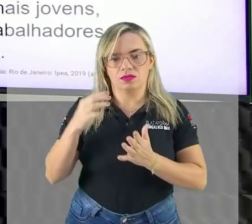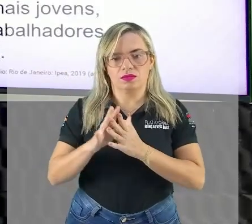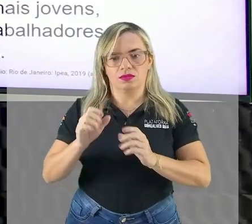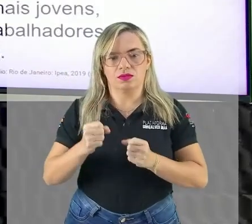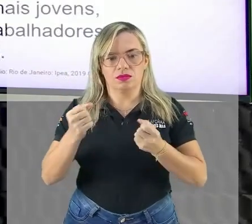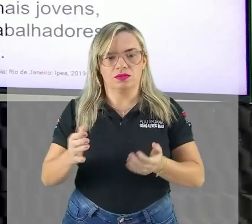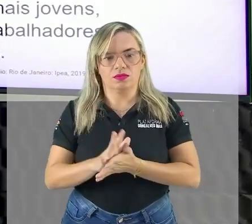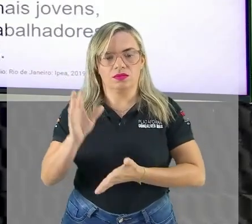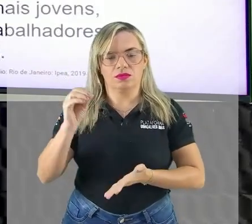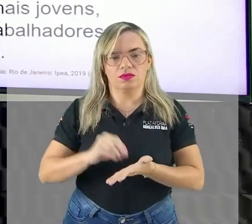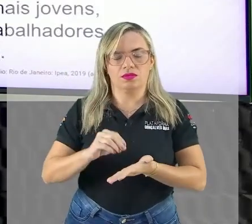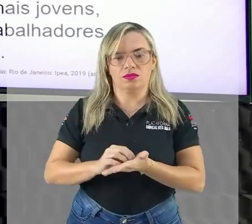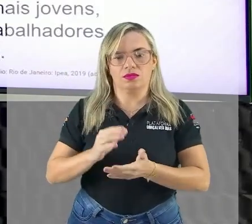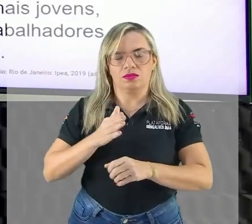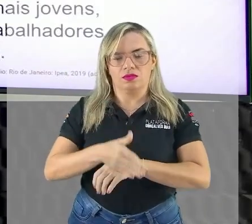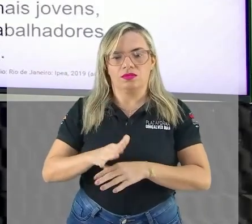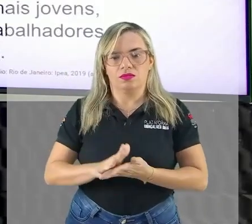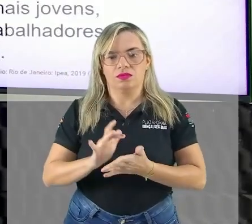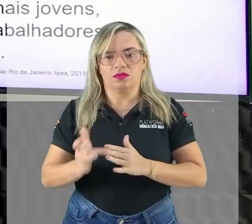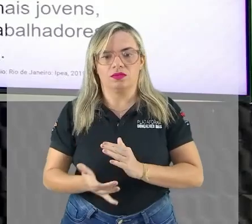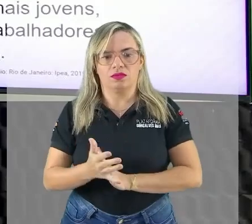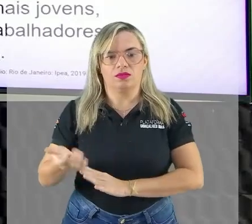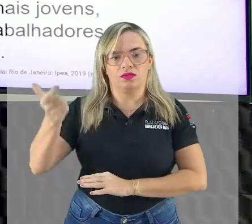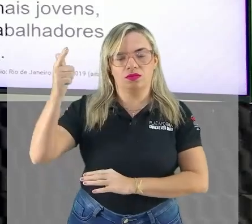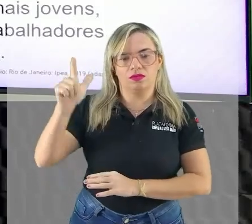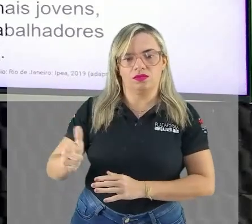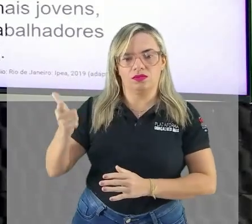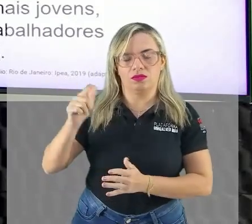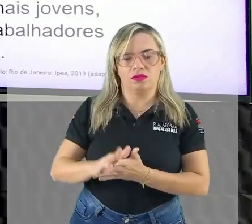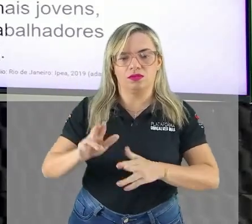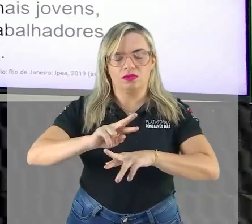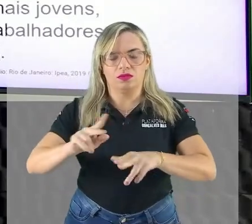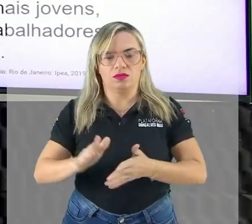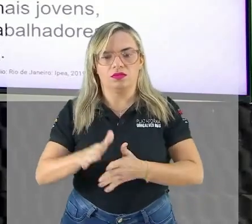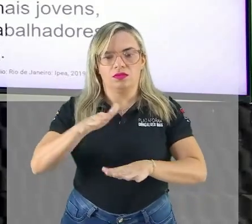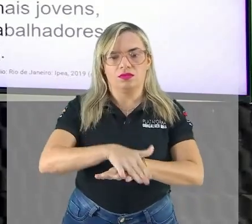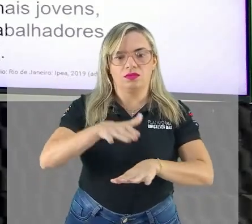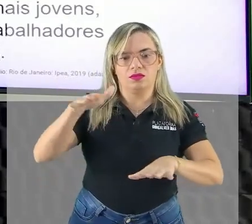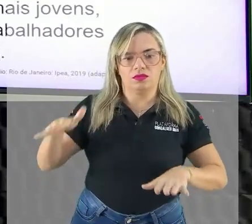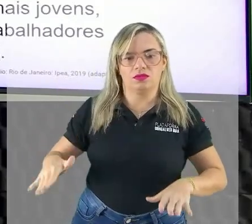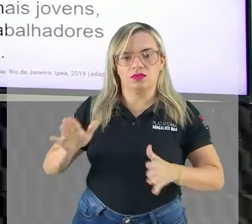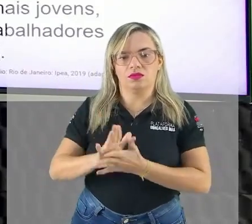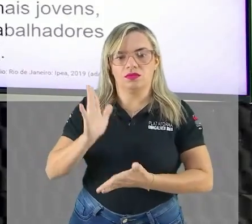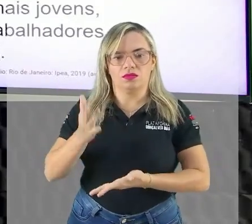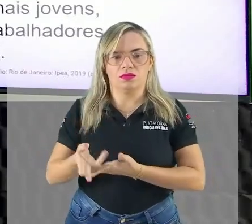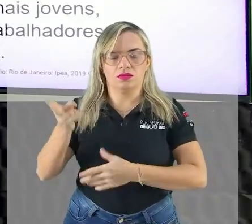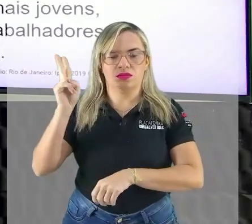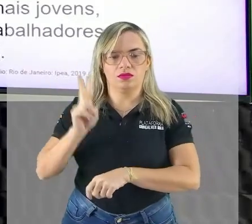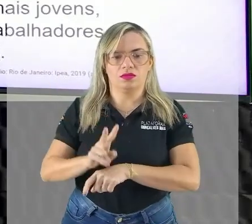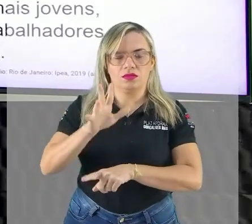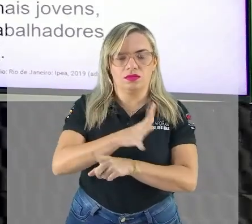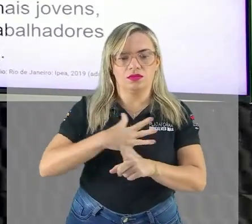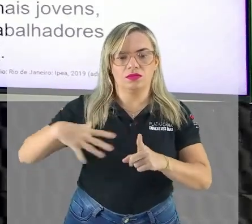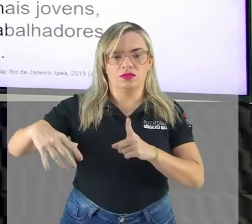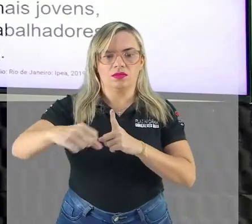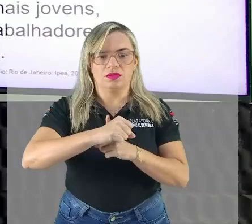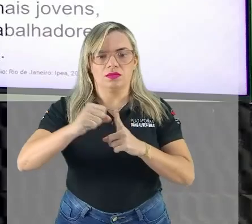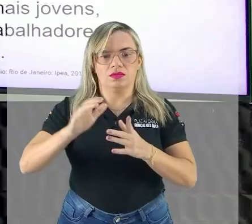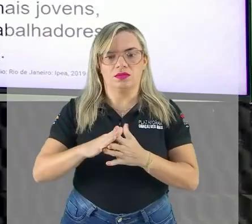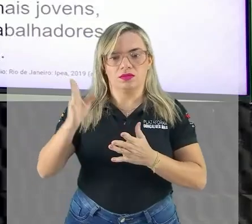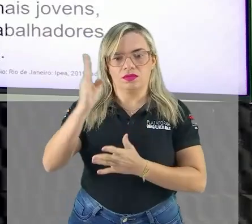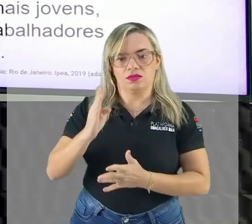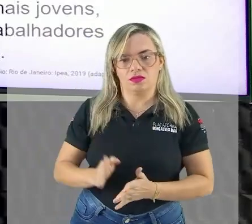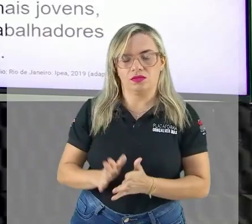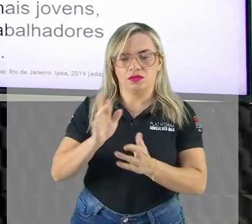acesso à rede repete as mesmas adversidades e exclusões já verificadas na sociedade